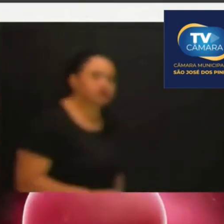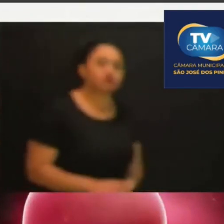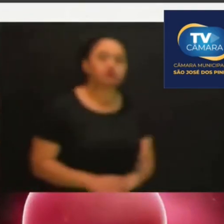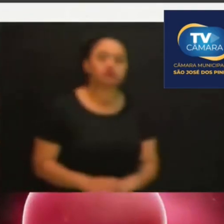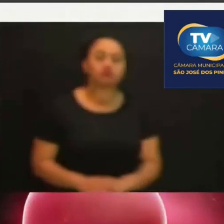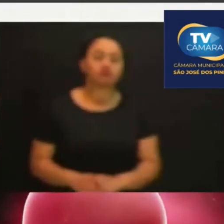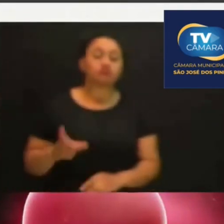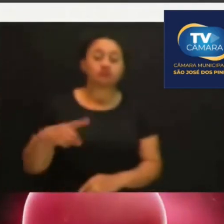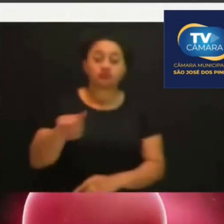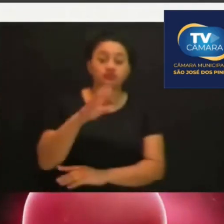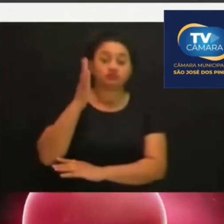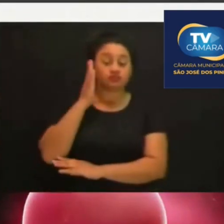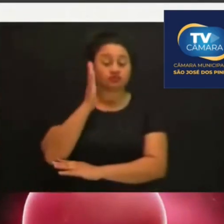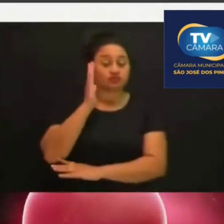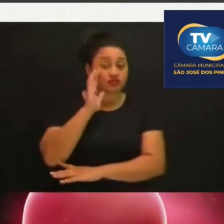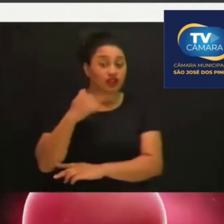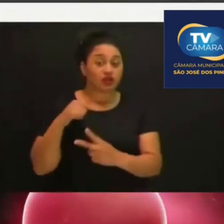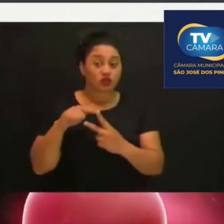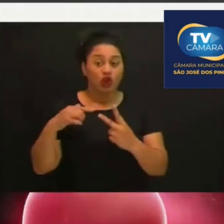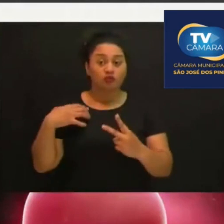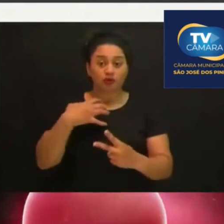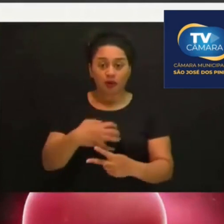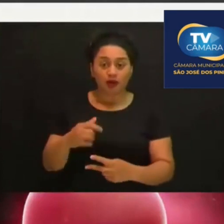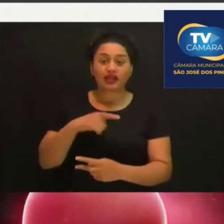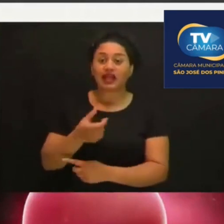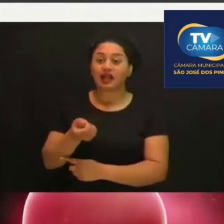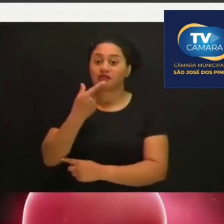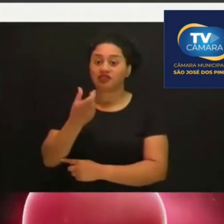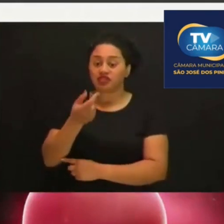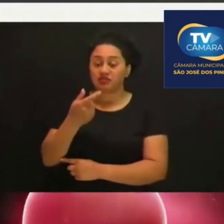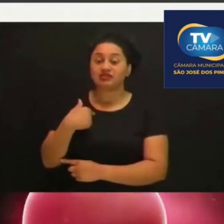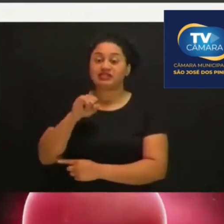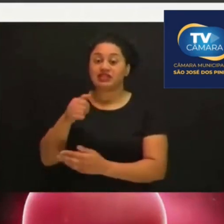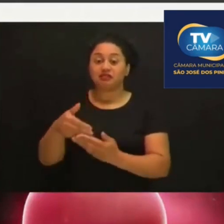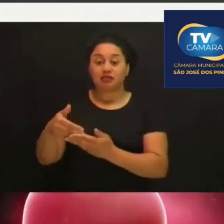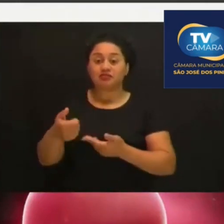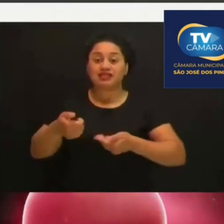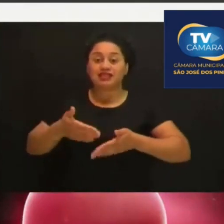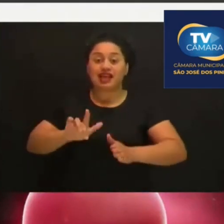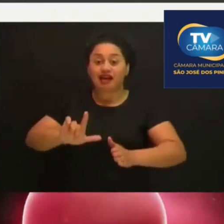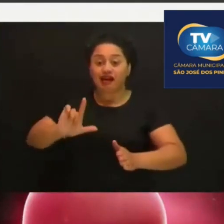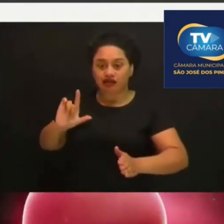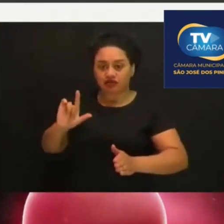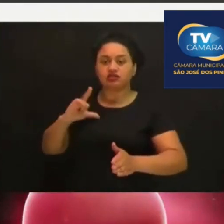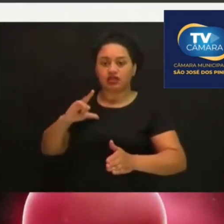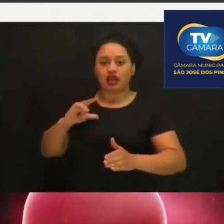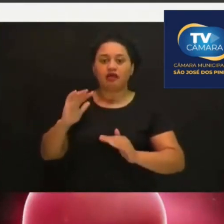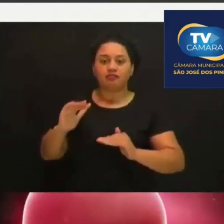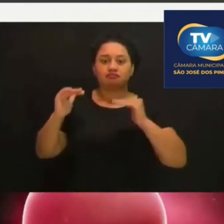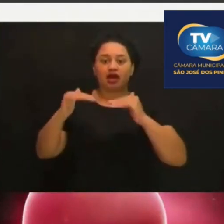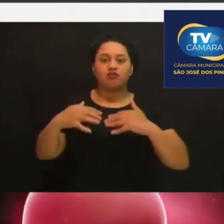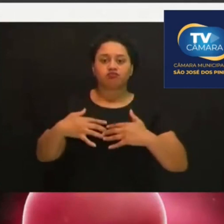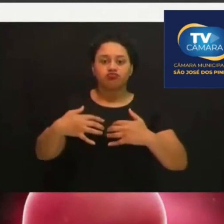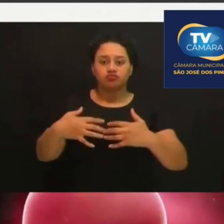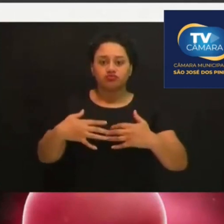medicação caso um bebê precise nascer prematuro. Eu tenho medicação para amadurecer o pulmão, se esse bebê porventura